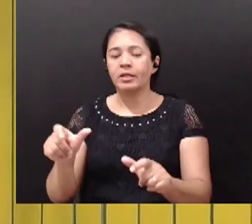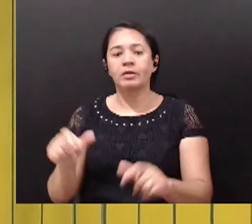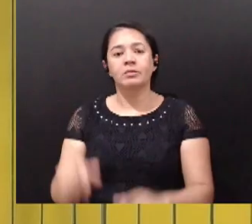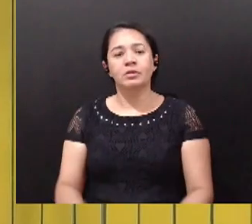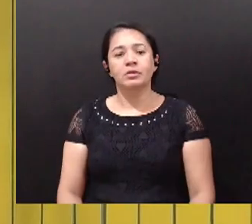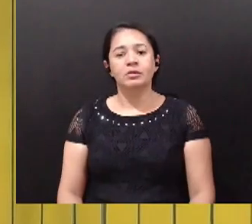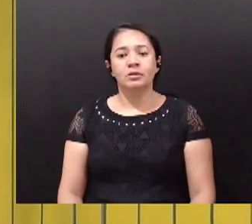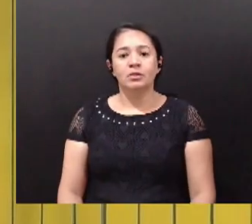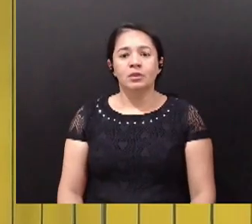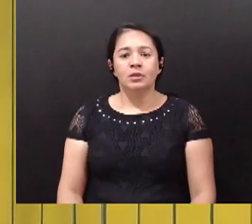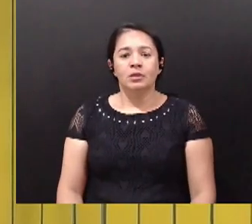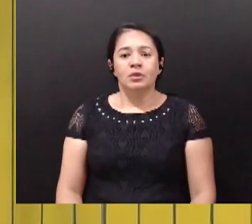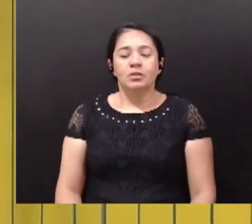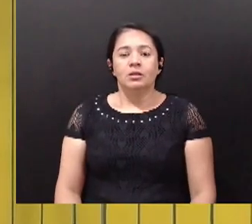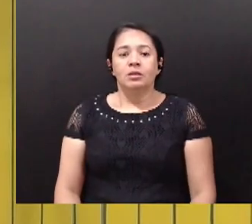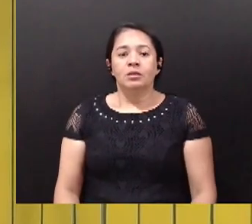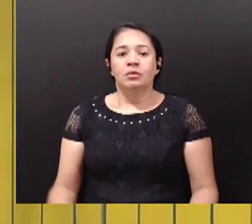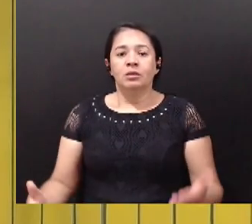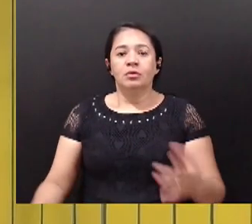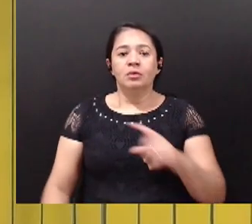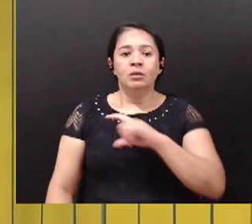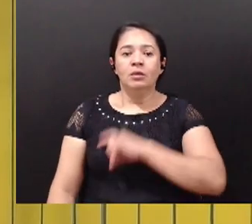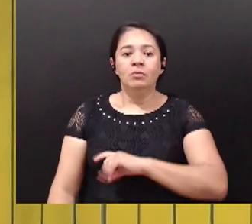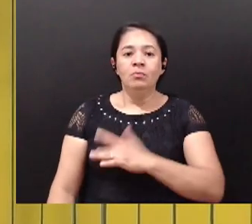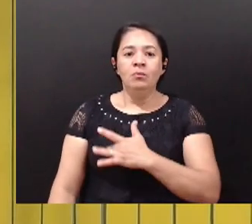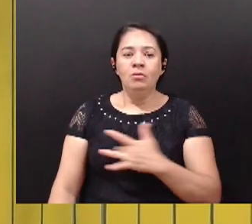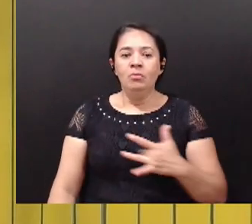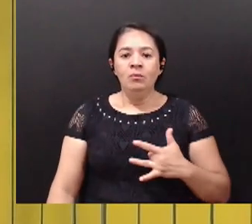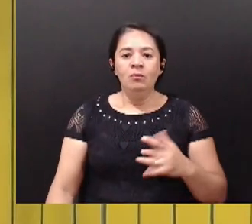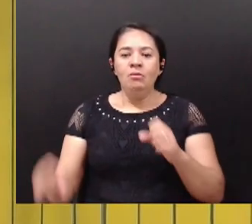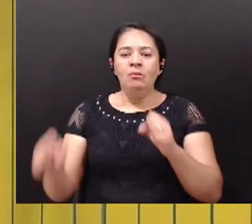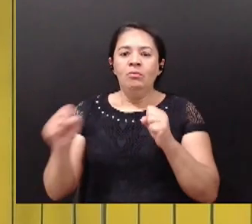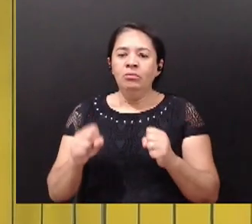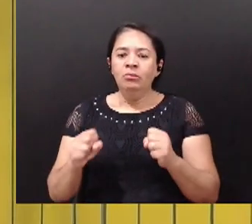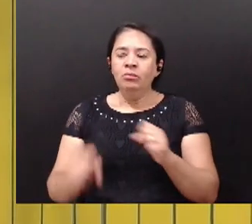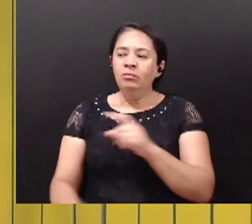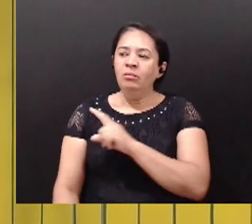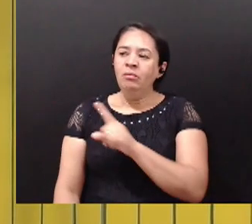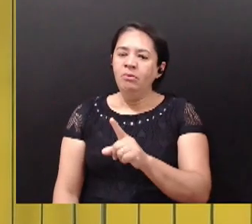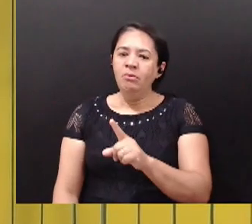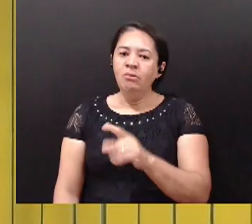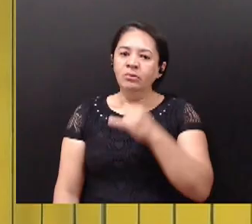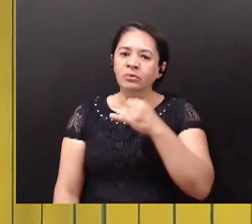o plano de saúde, ele pode negar se houver